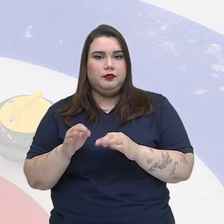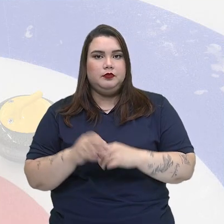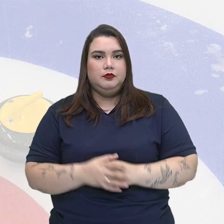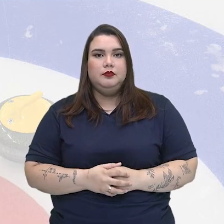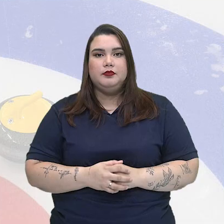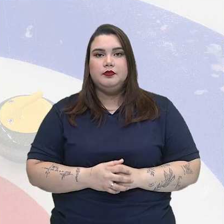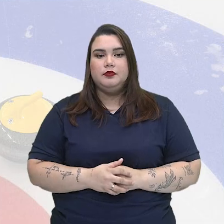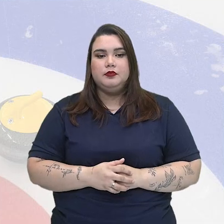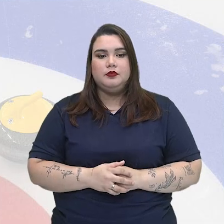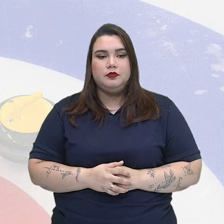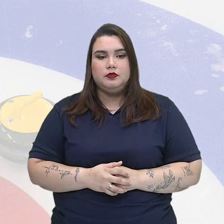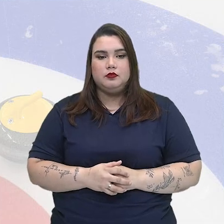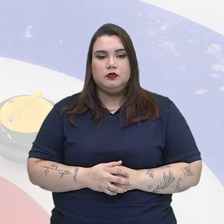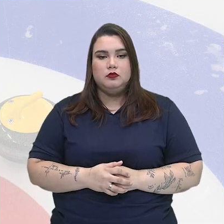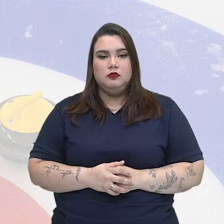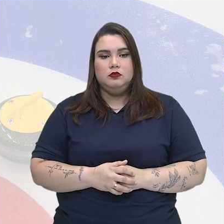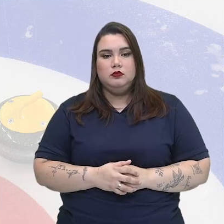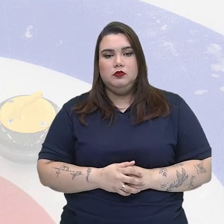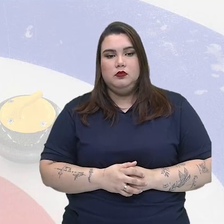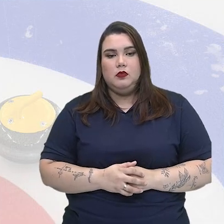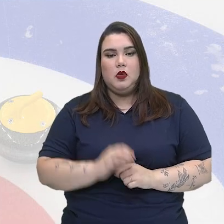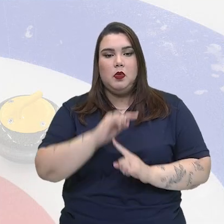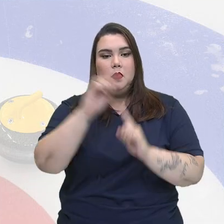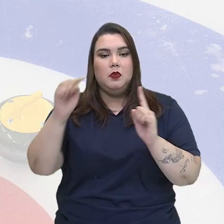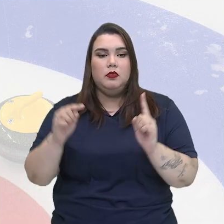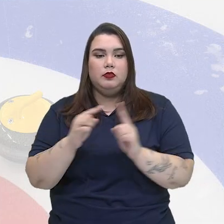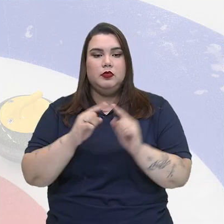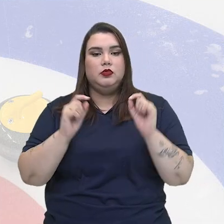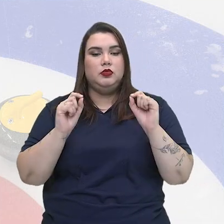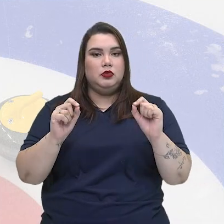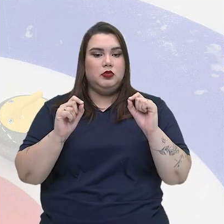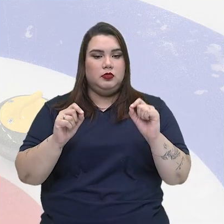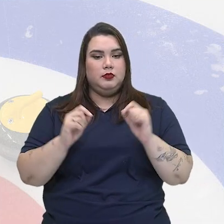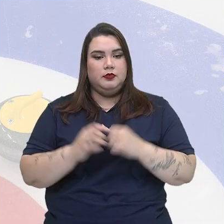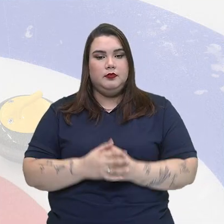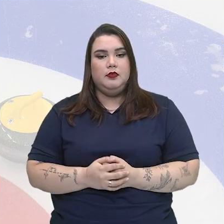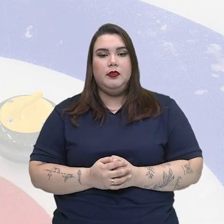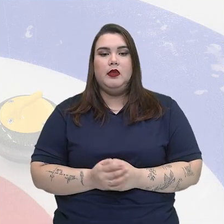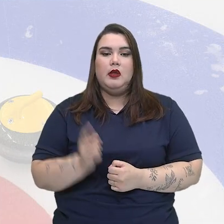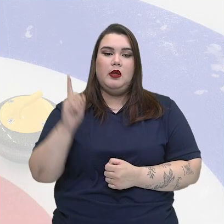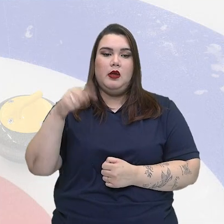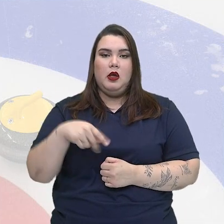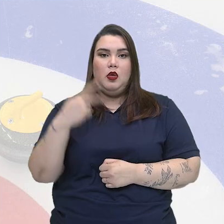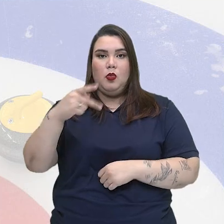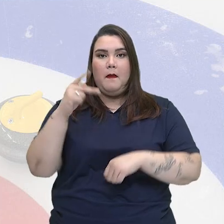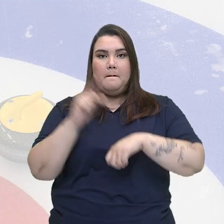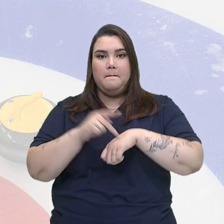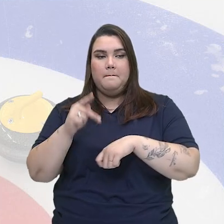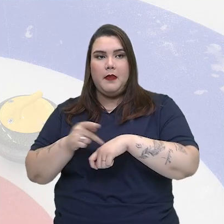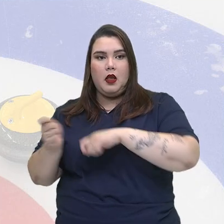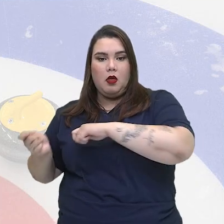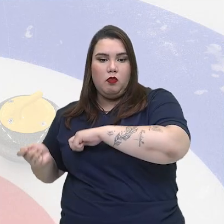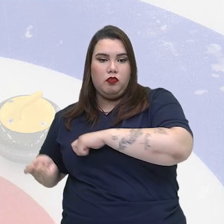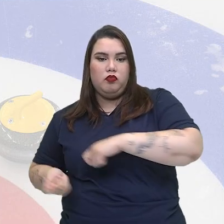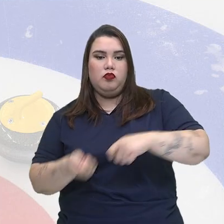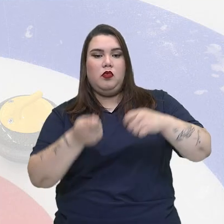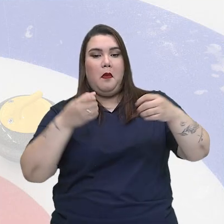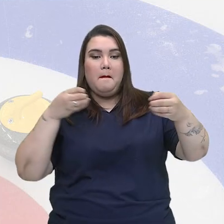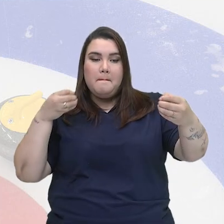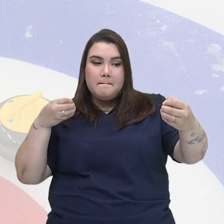O objetivo geral do curling é atirar suas pedras o mais próximo possível do